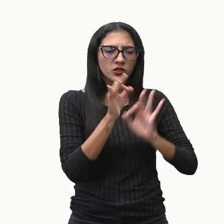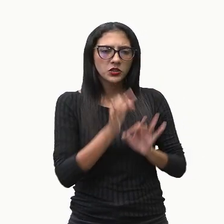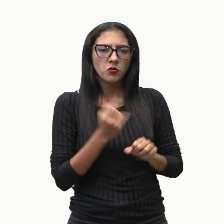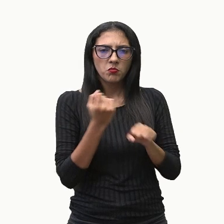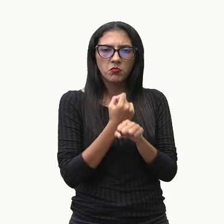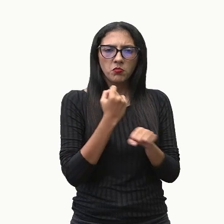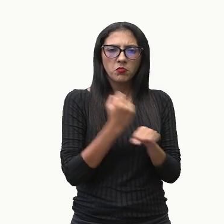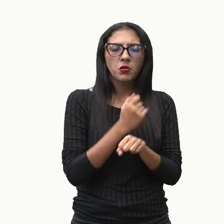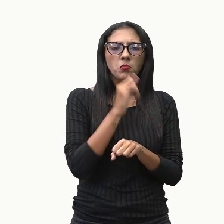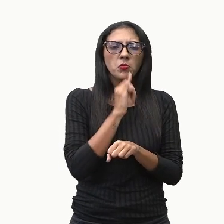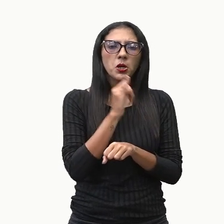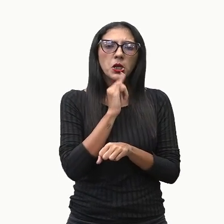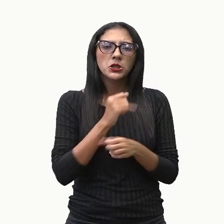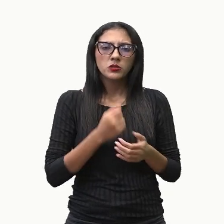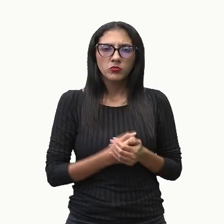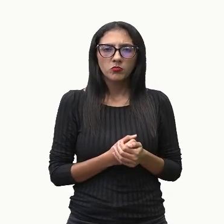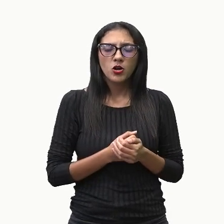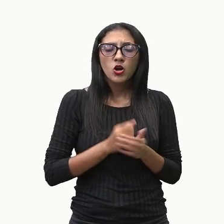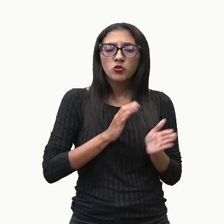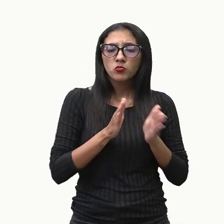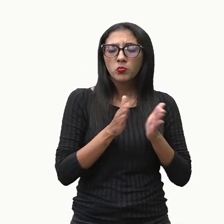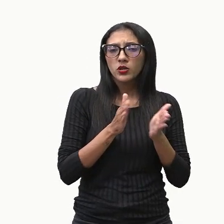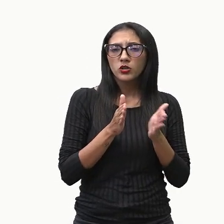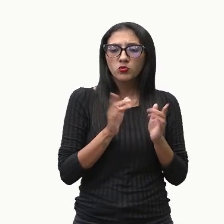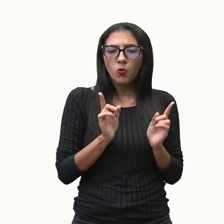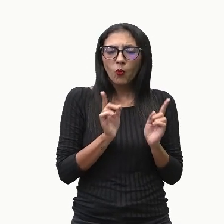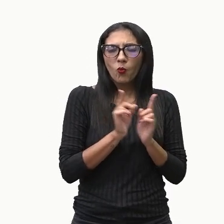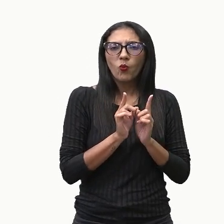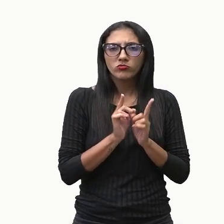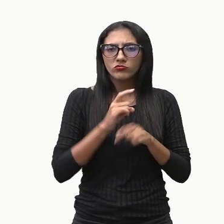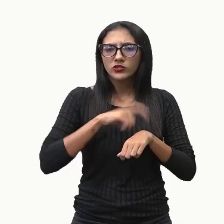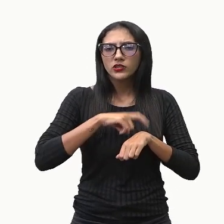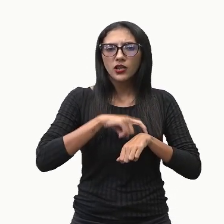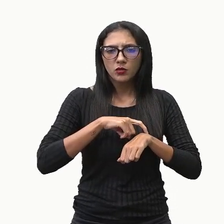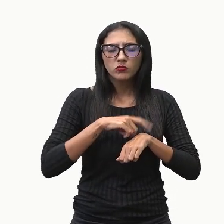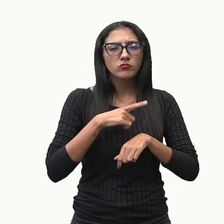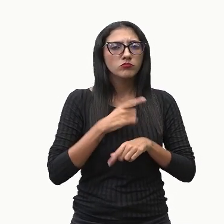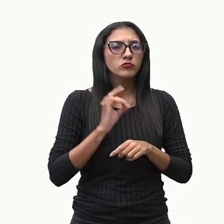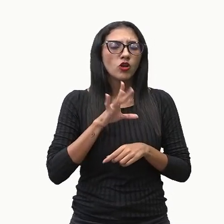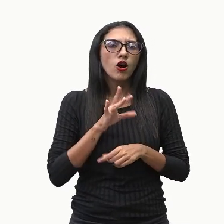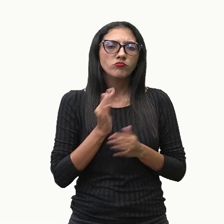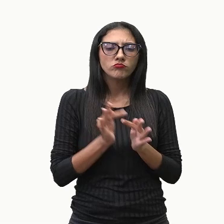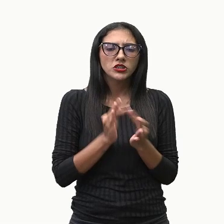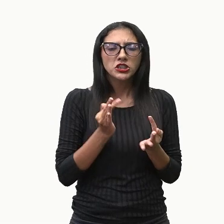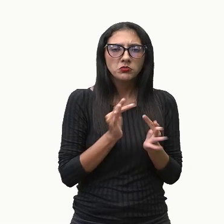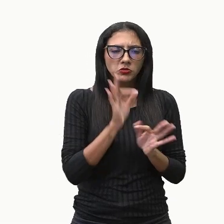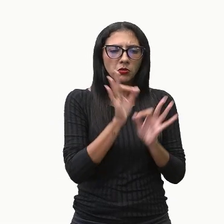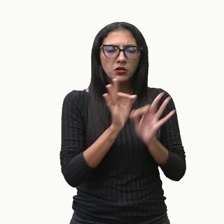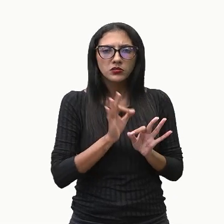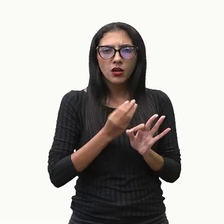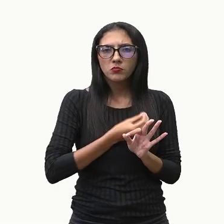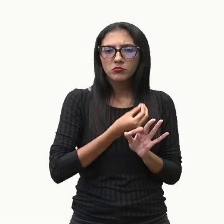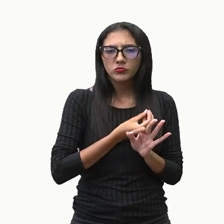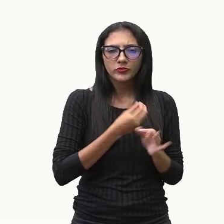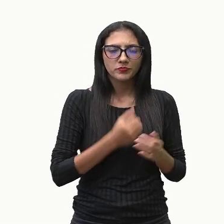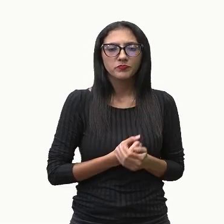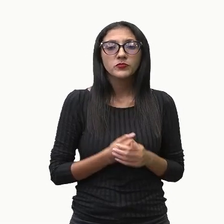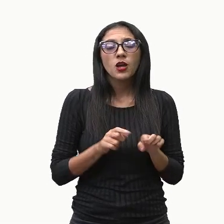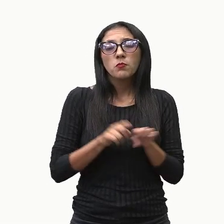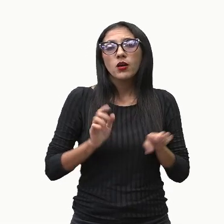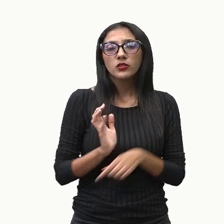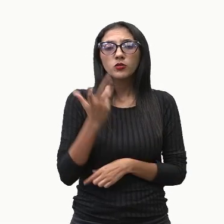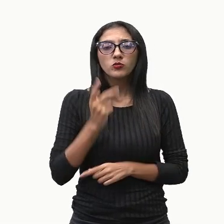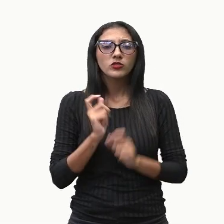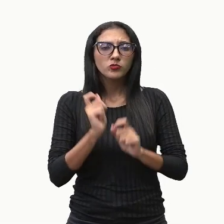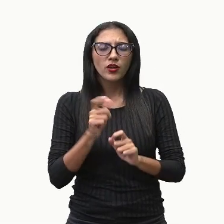como uma solução temporária, para essas pessoas que estão sem lar. Mas acaba acontecendo o quê? Que